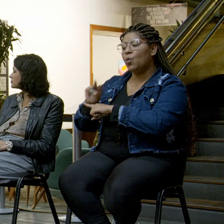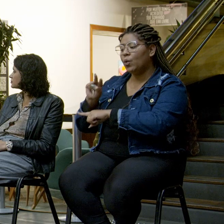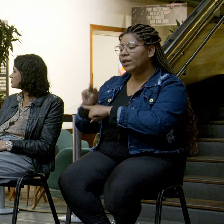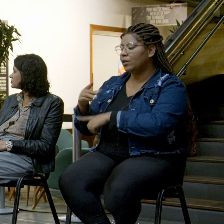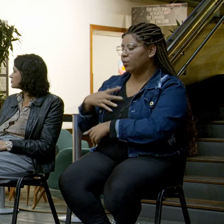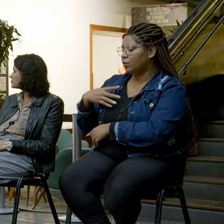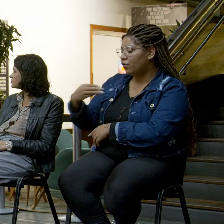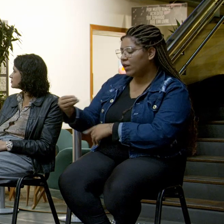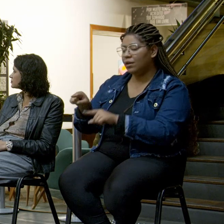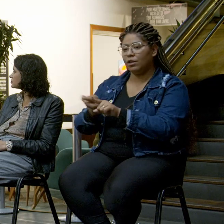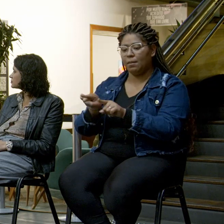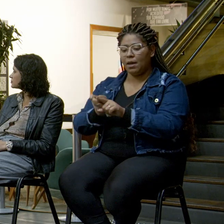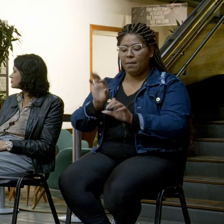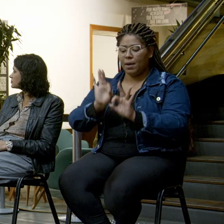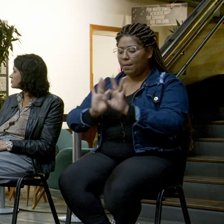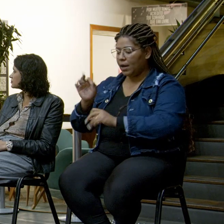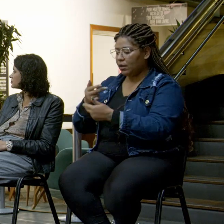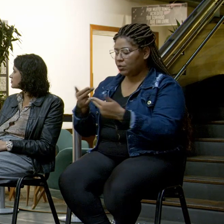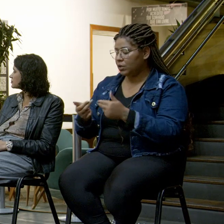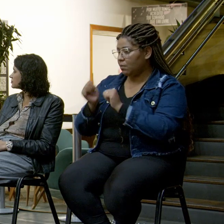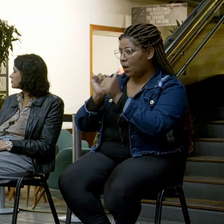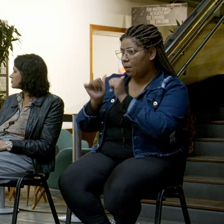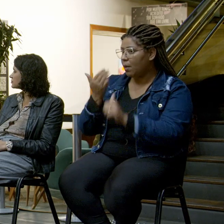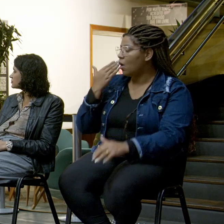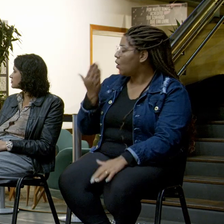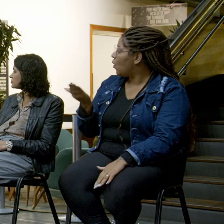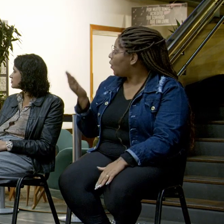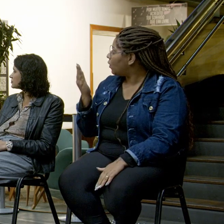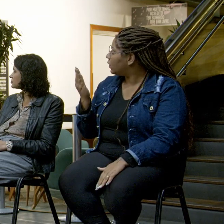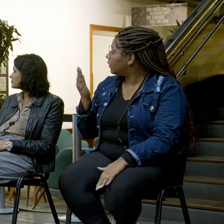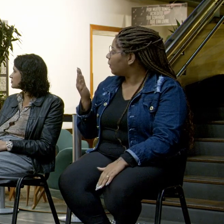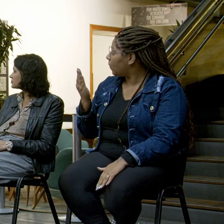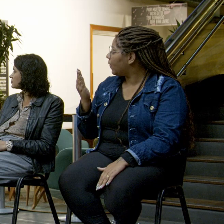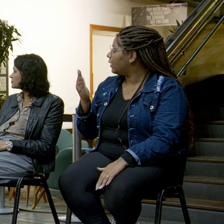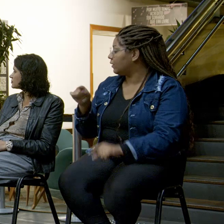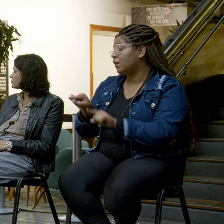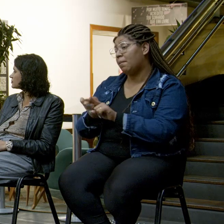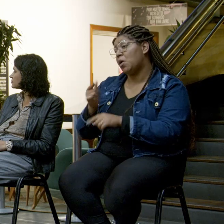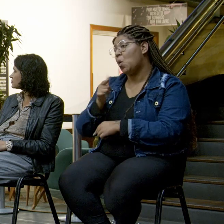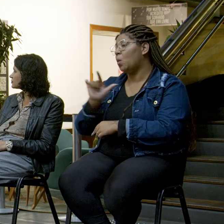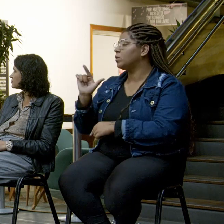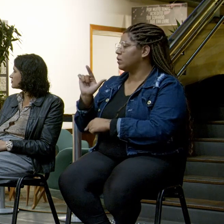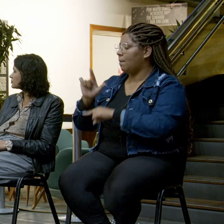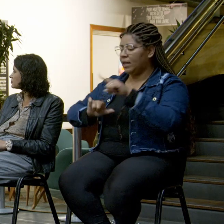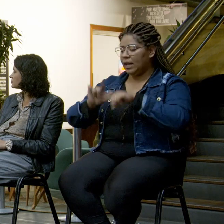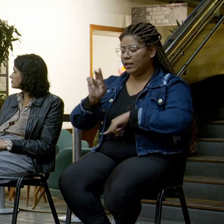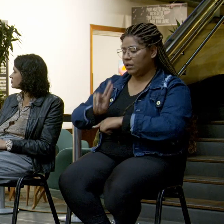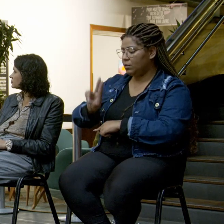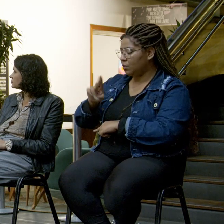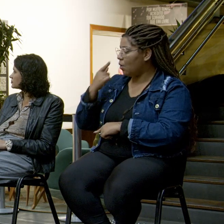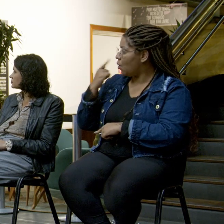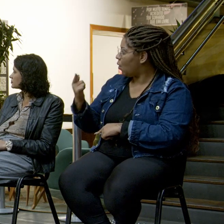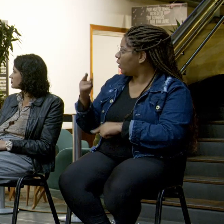as bebidas, provavelmente cauim, que ia ser utilizado, né, ritualisticamente, e ali embaixo